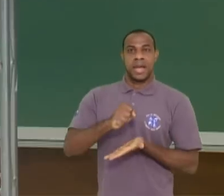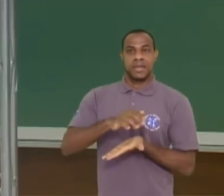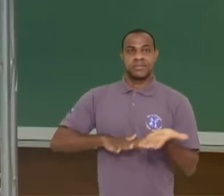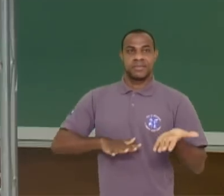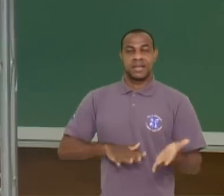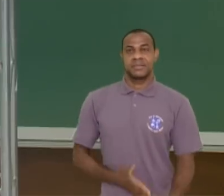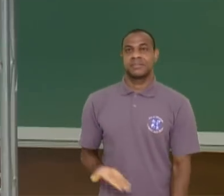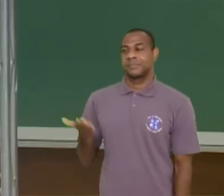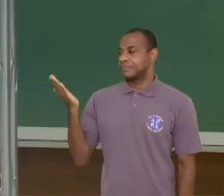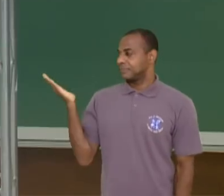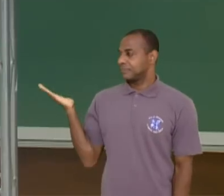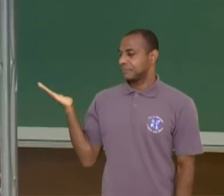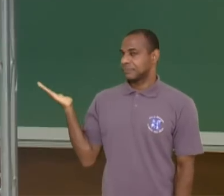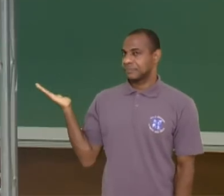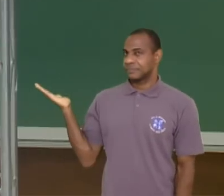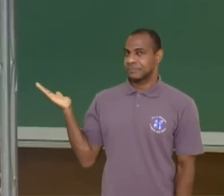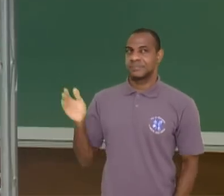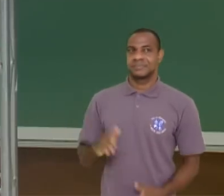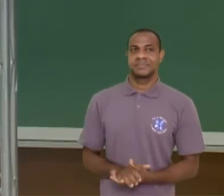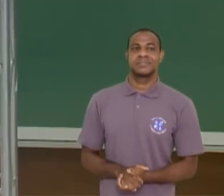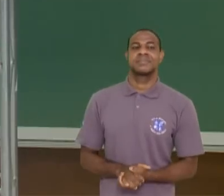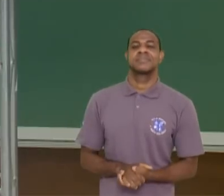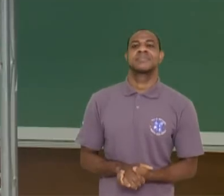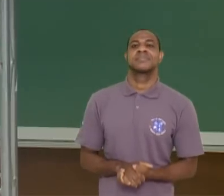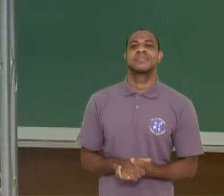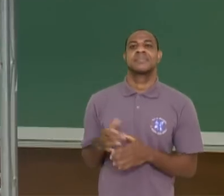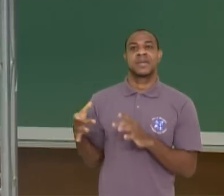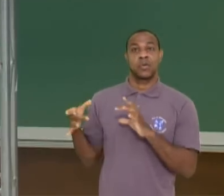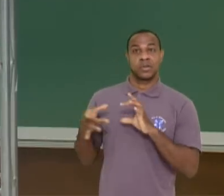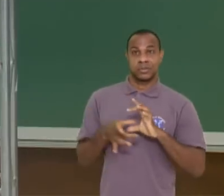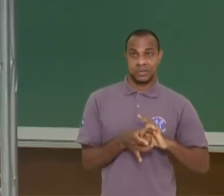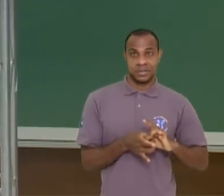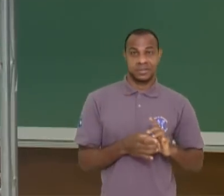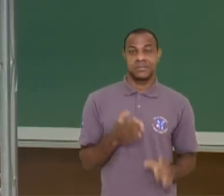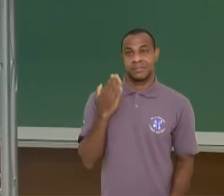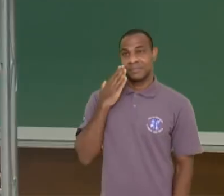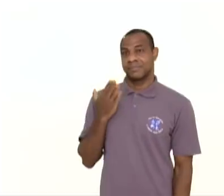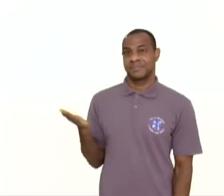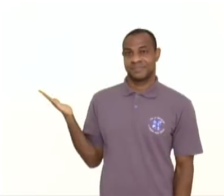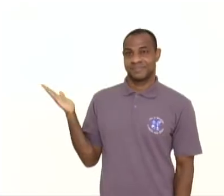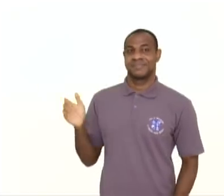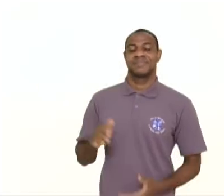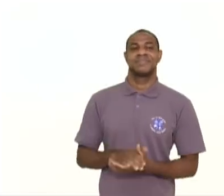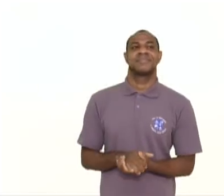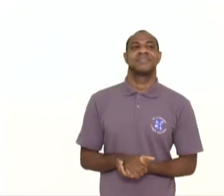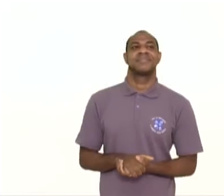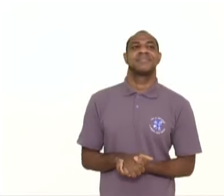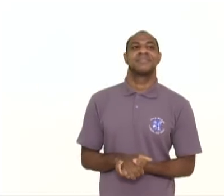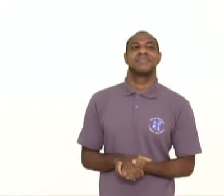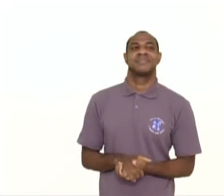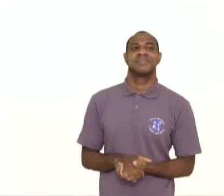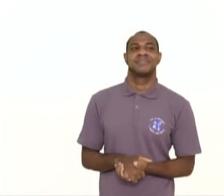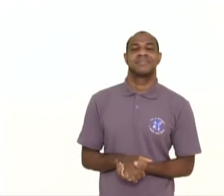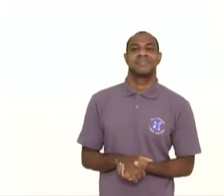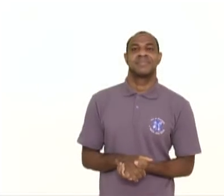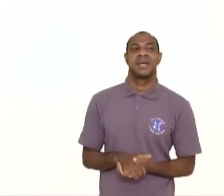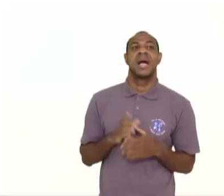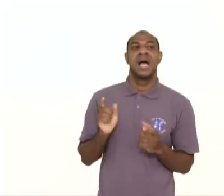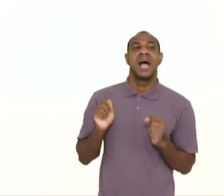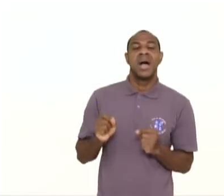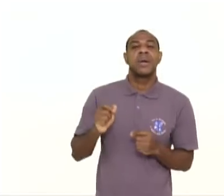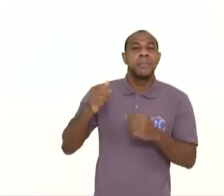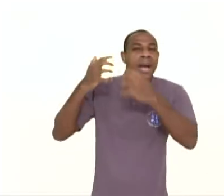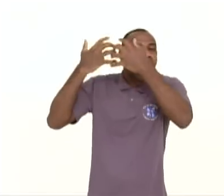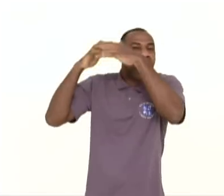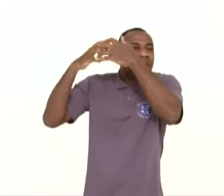então? Contextualizamos um pouco mais sobre a imitação, temos mais uma atividade na aula de hoje que fala o seguinte: é uma